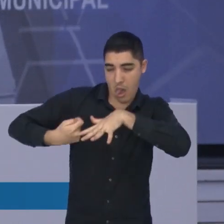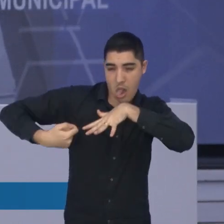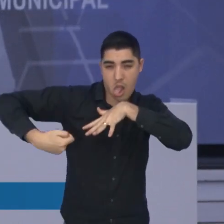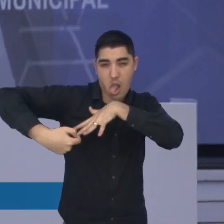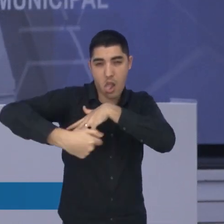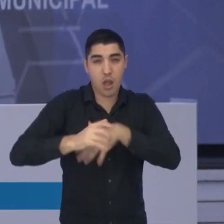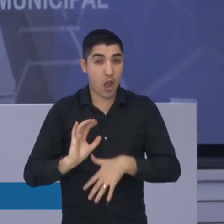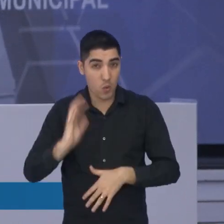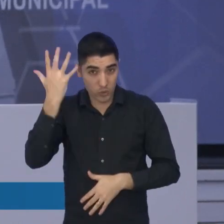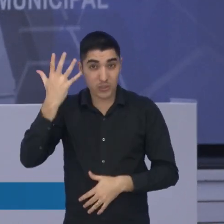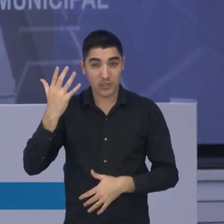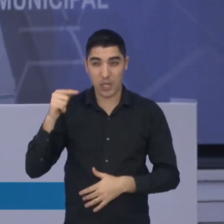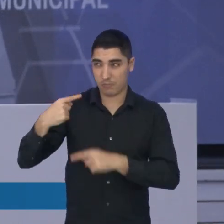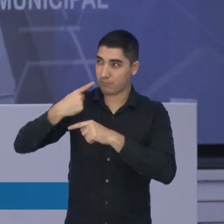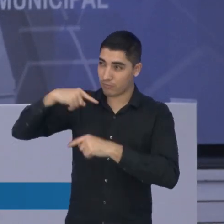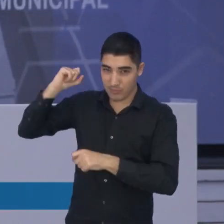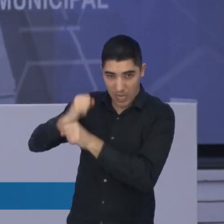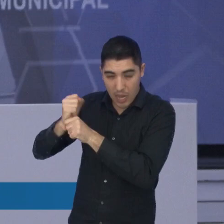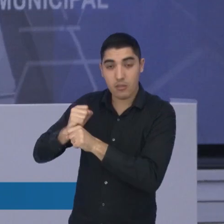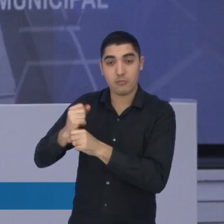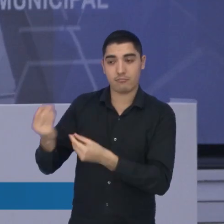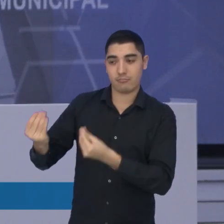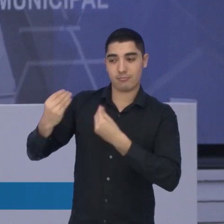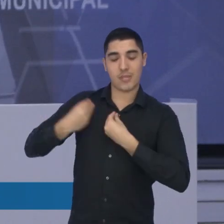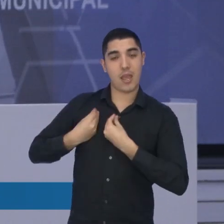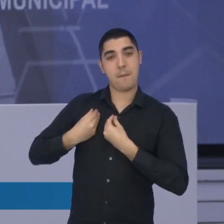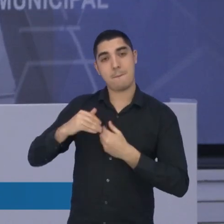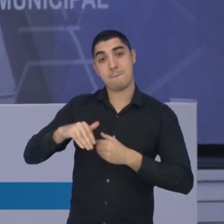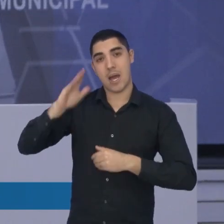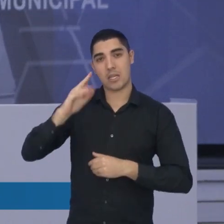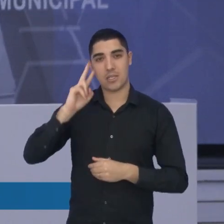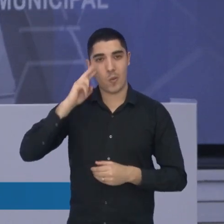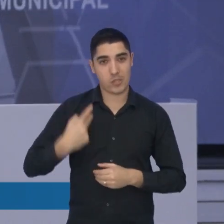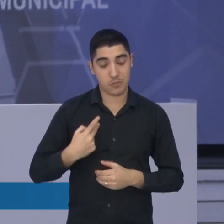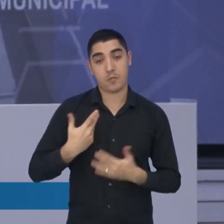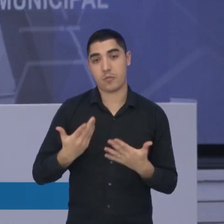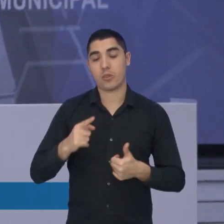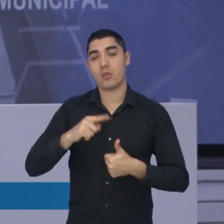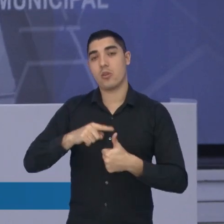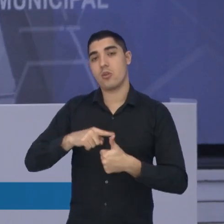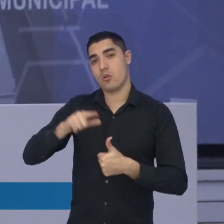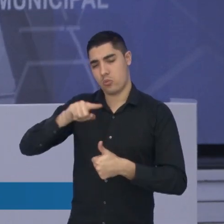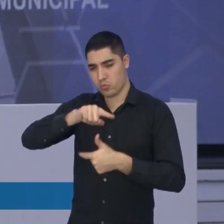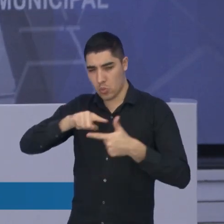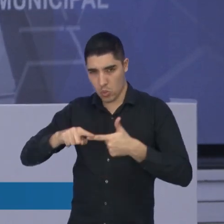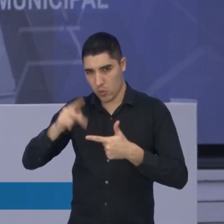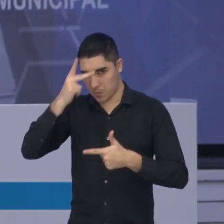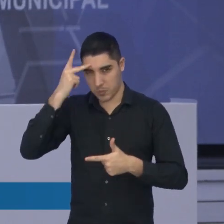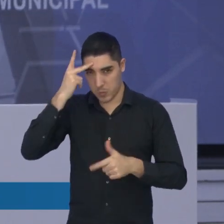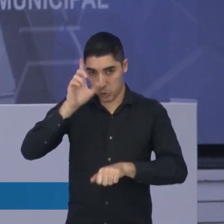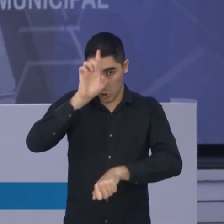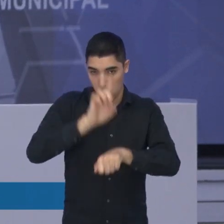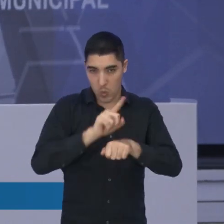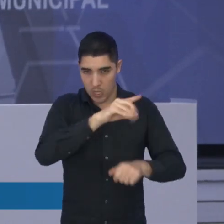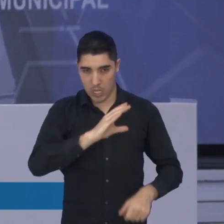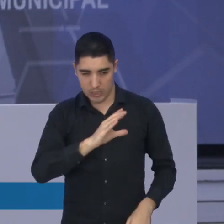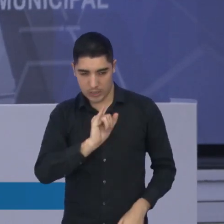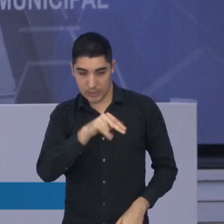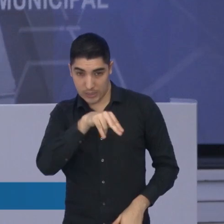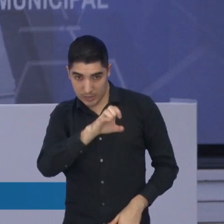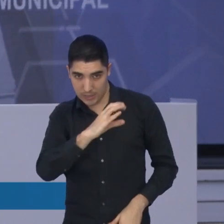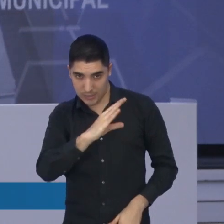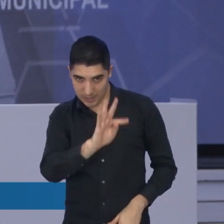nos deu publicidade. O Acioli e o Sérgio Rosim, 2 diretores do SINDCT, contribuíram muito